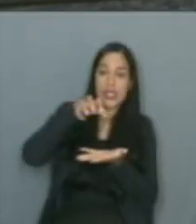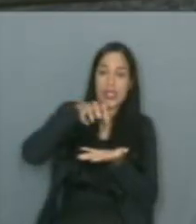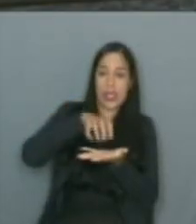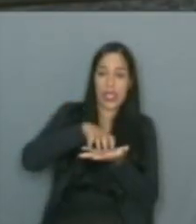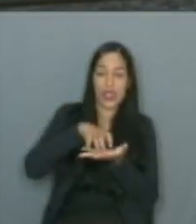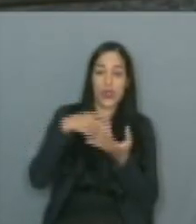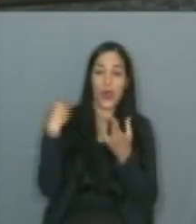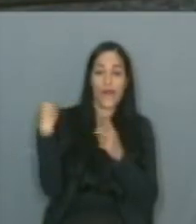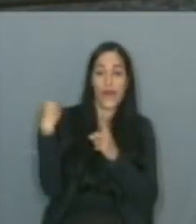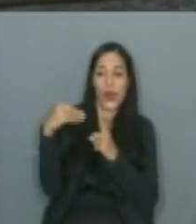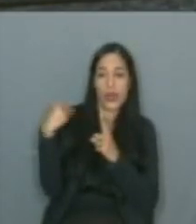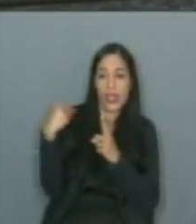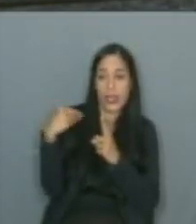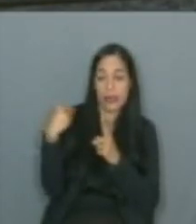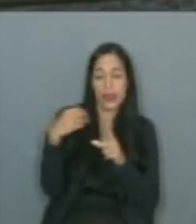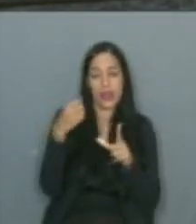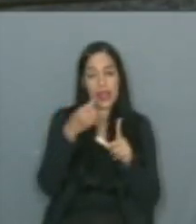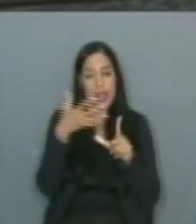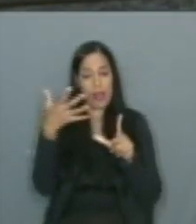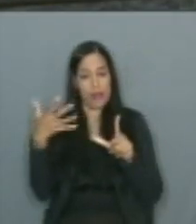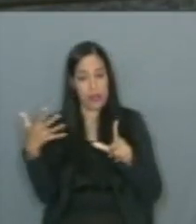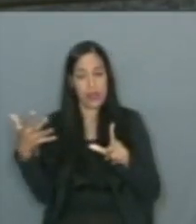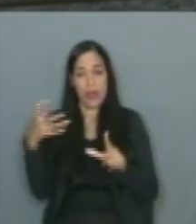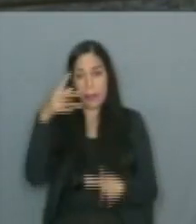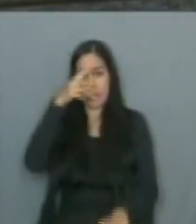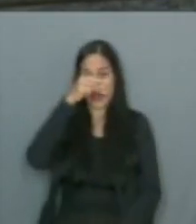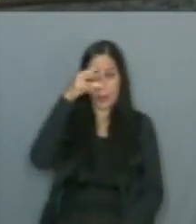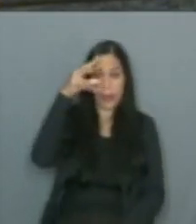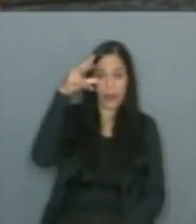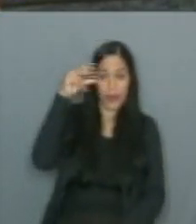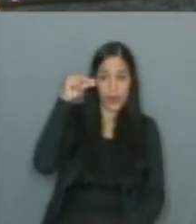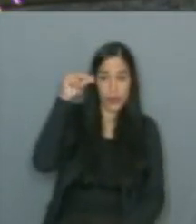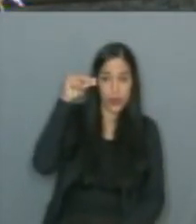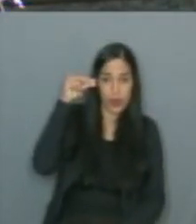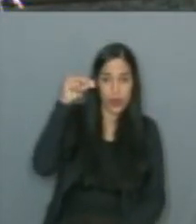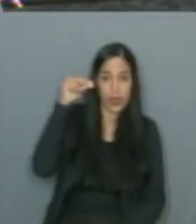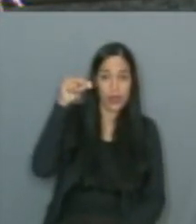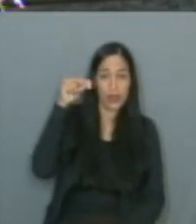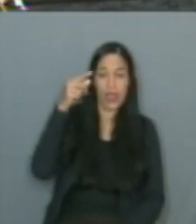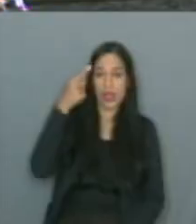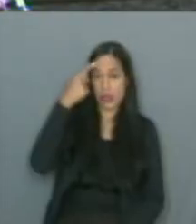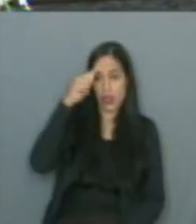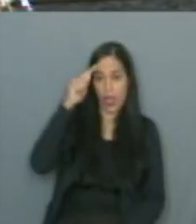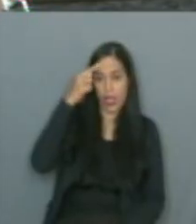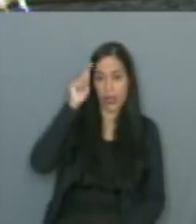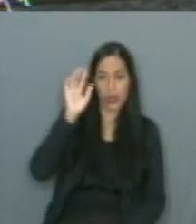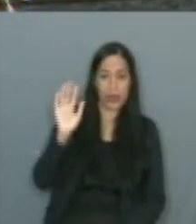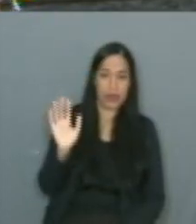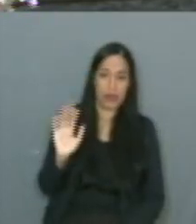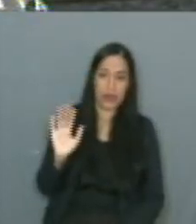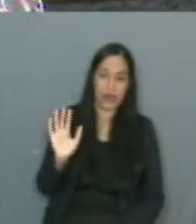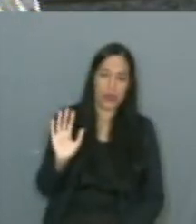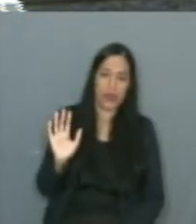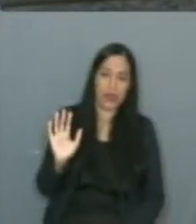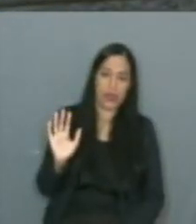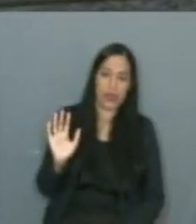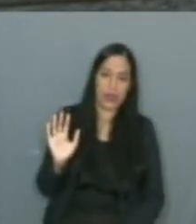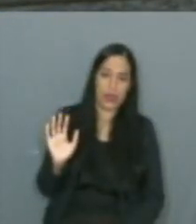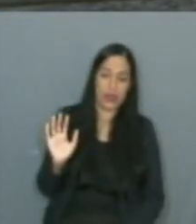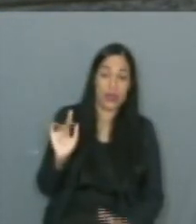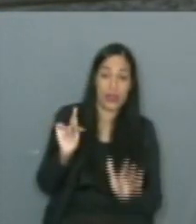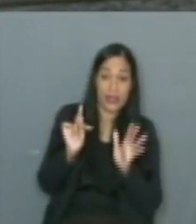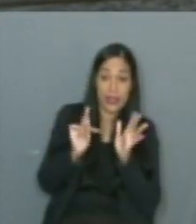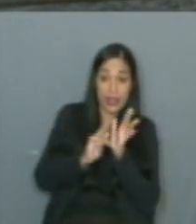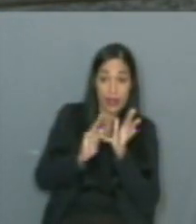Vulnerabilidade à Pessoa LGBTQIA+, da Prefeitura. Isso não é ideológico. Isso, na verdade, senhoras